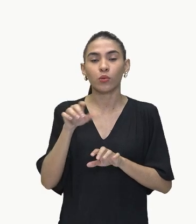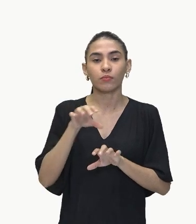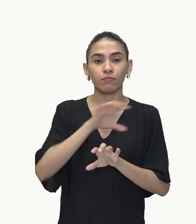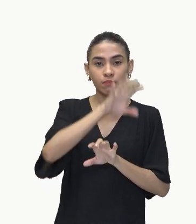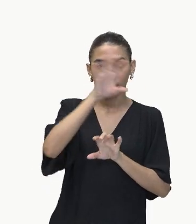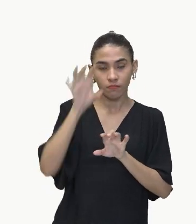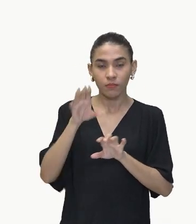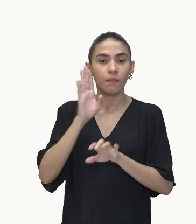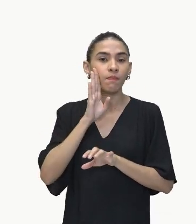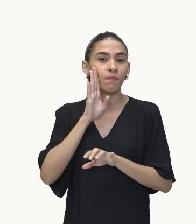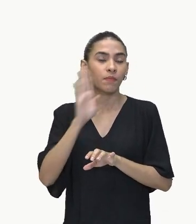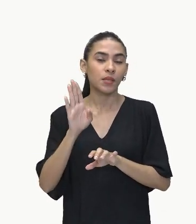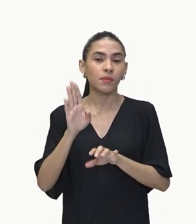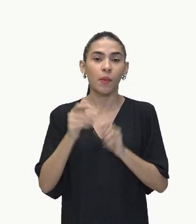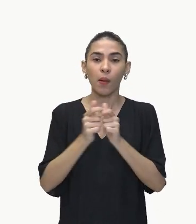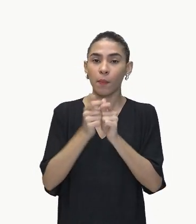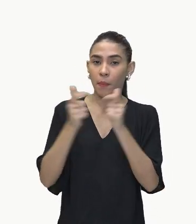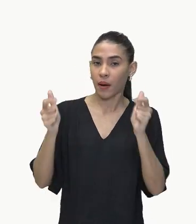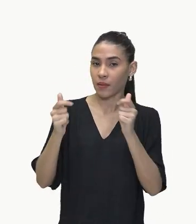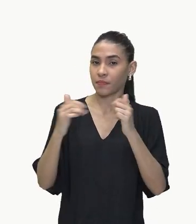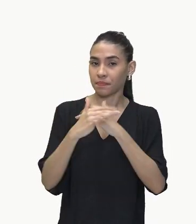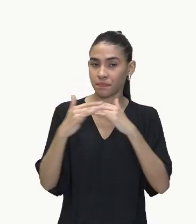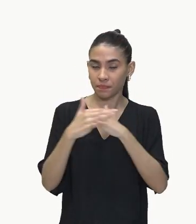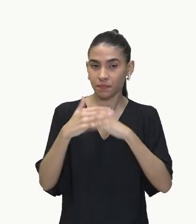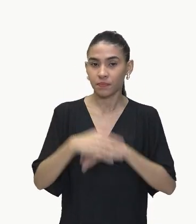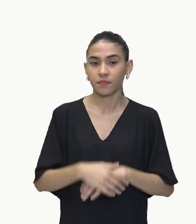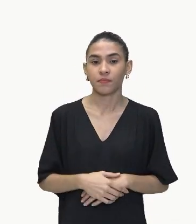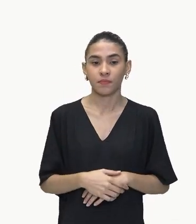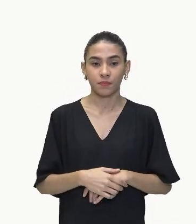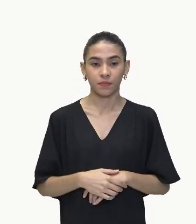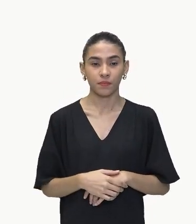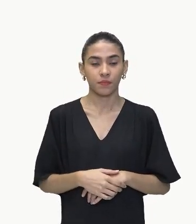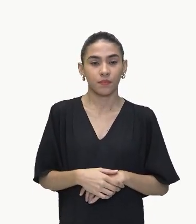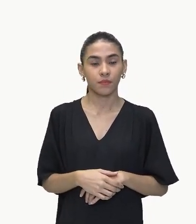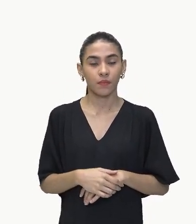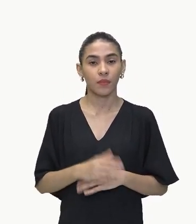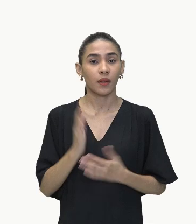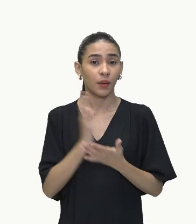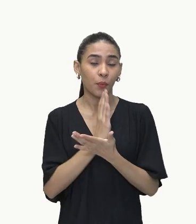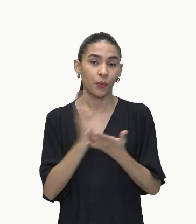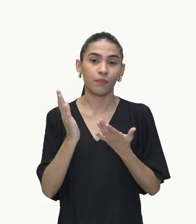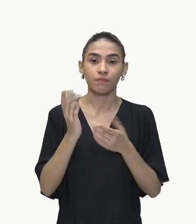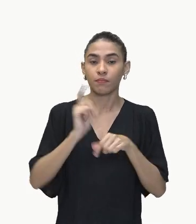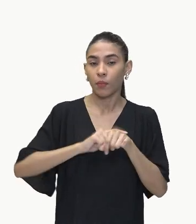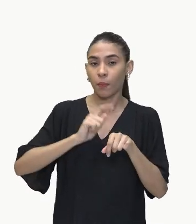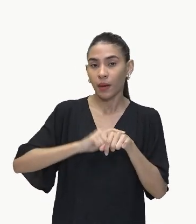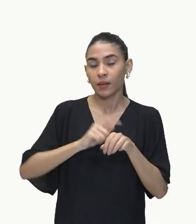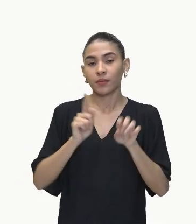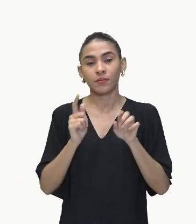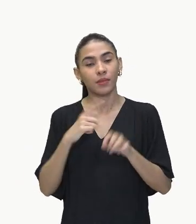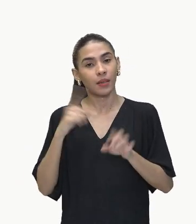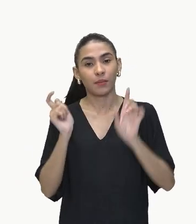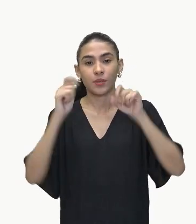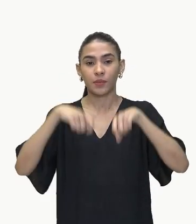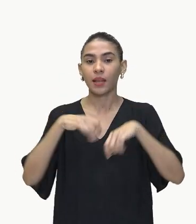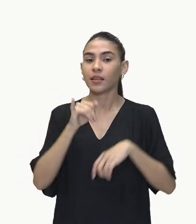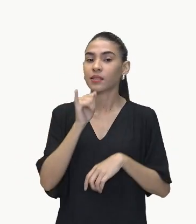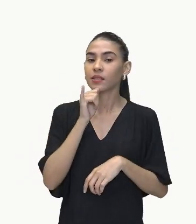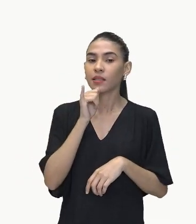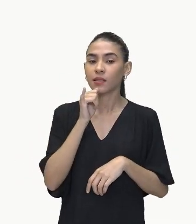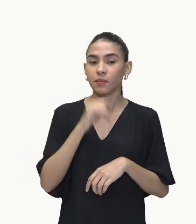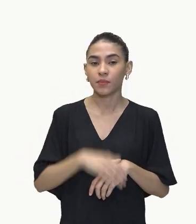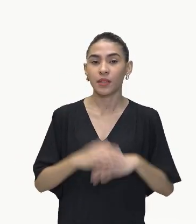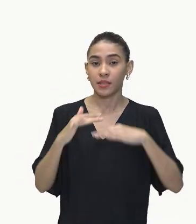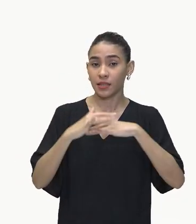especialmente em regiões metropolitanas ao redor do Brasil. Em algum momento há a possibilidade de que cidades